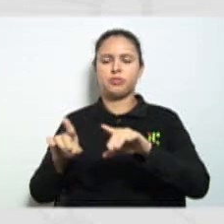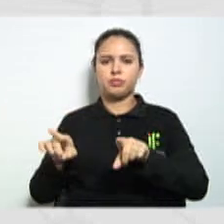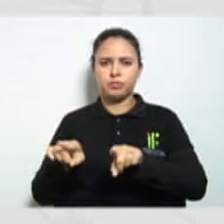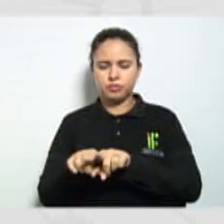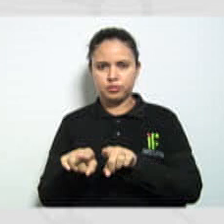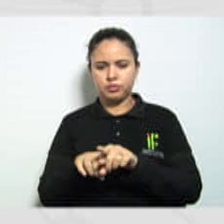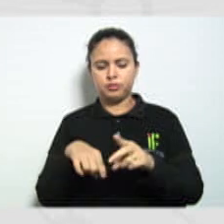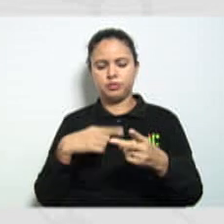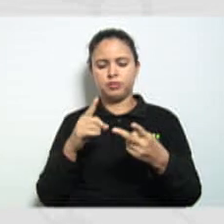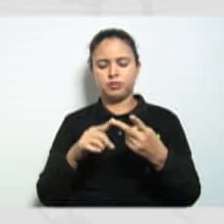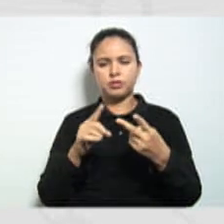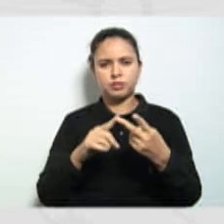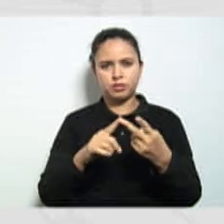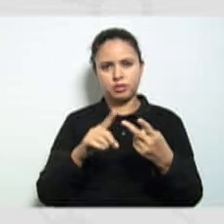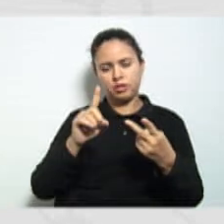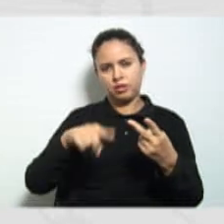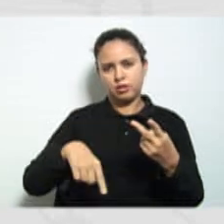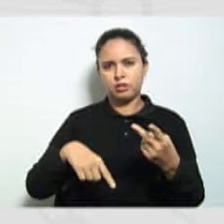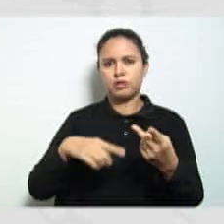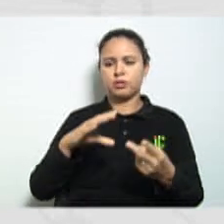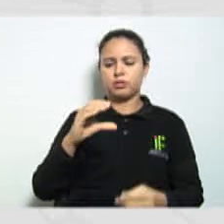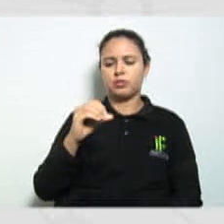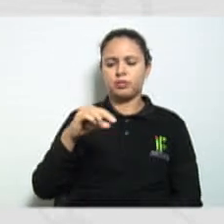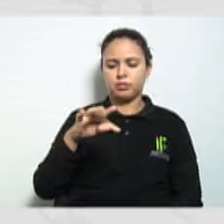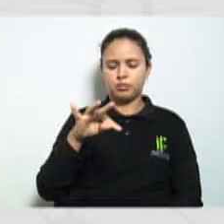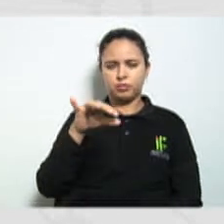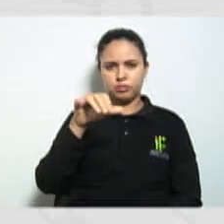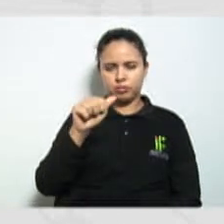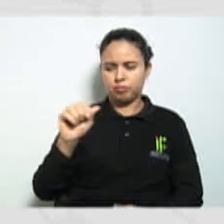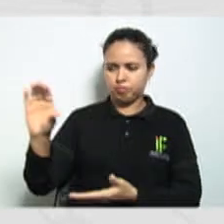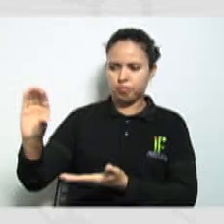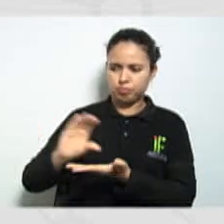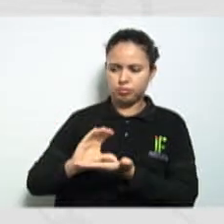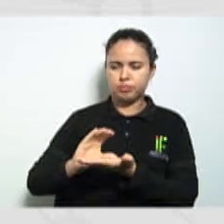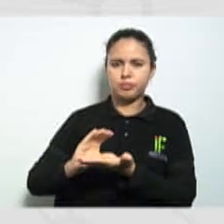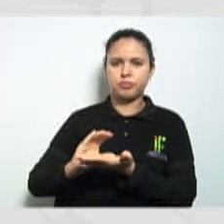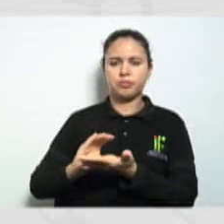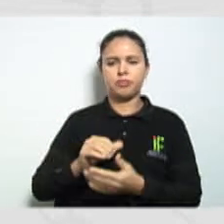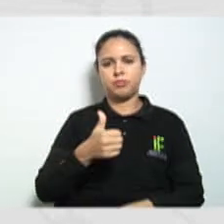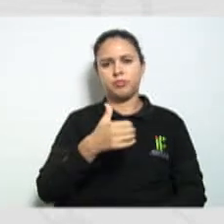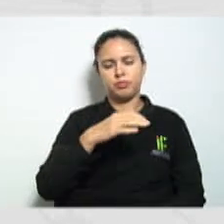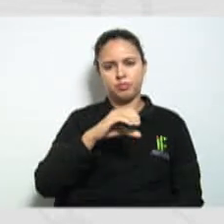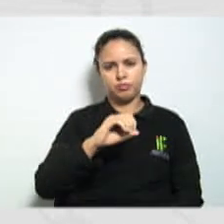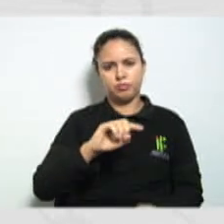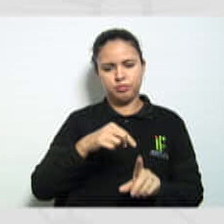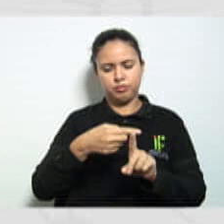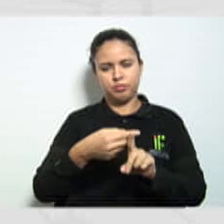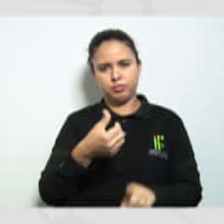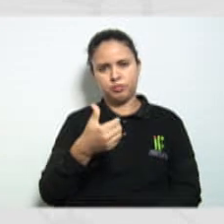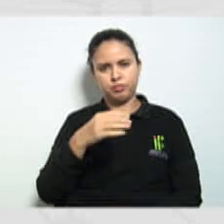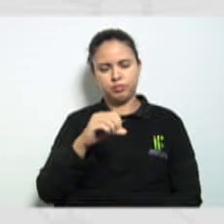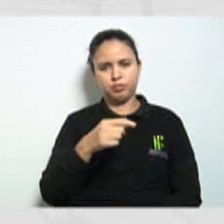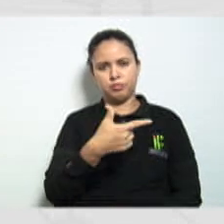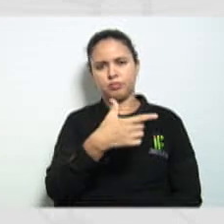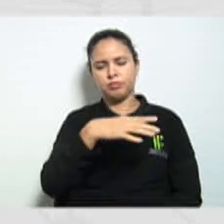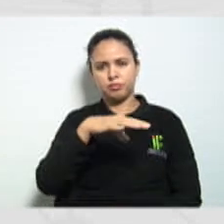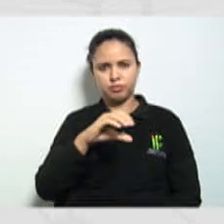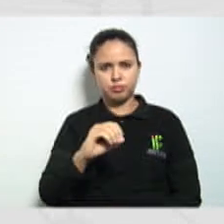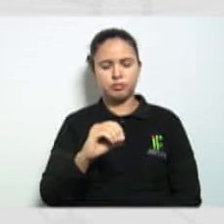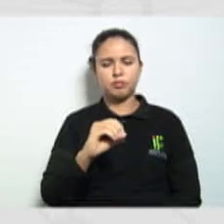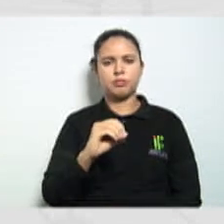foi contas a receber. Observem aqui, olha, que 10 mais 10, 20, total de